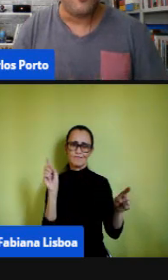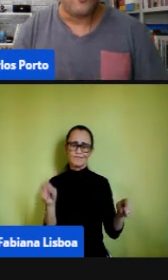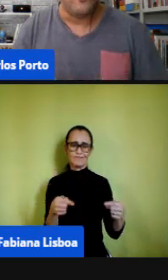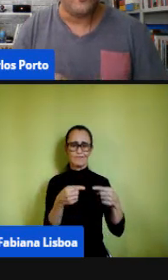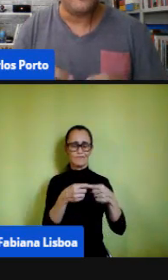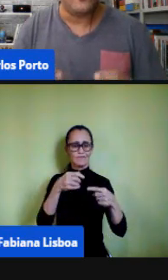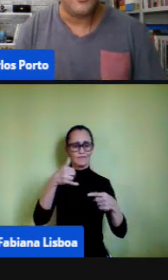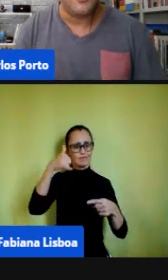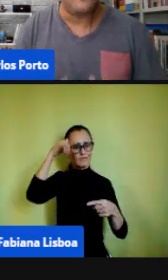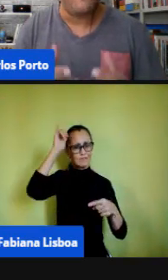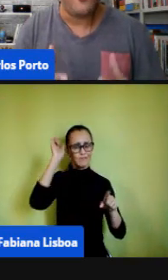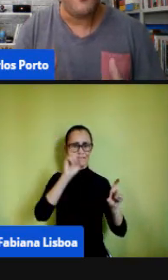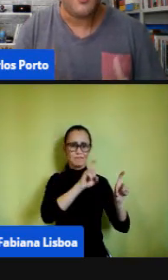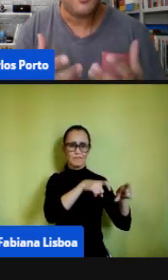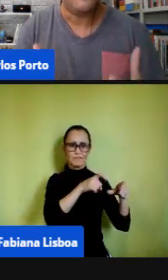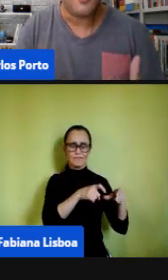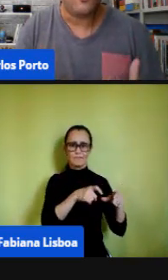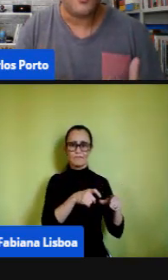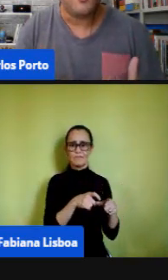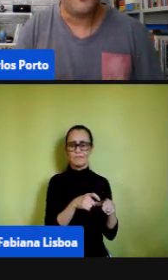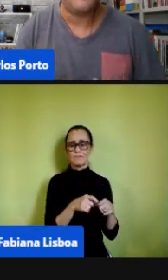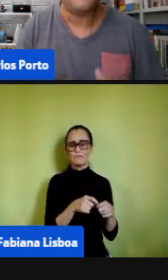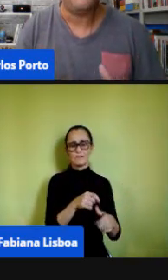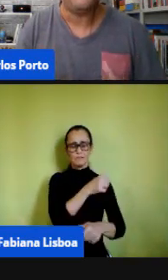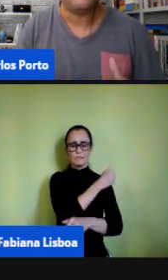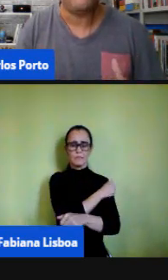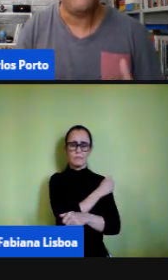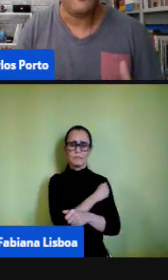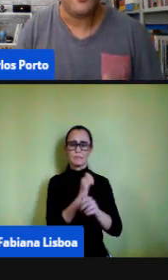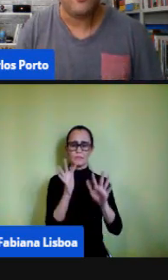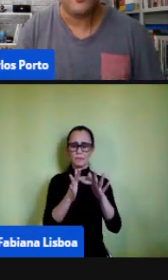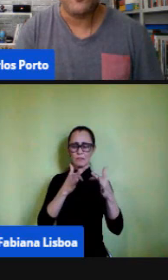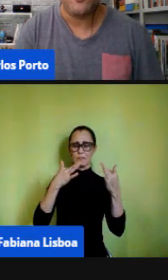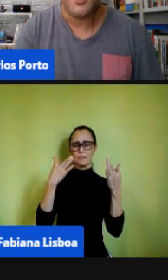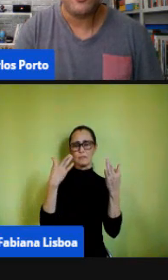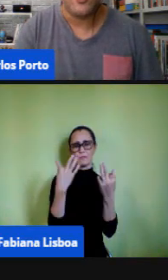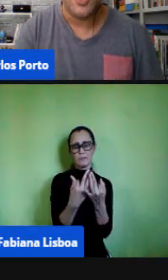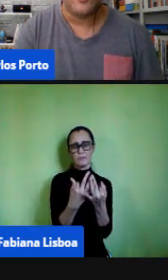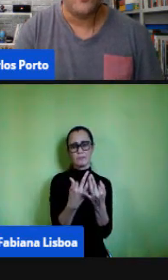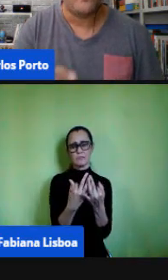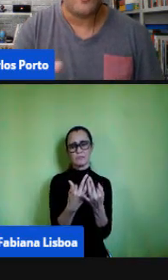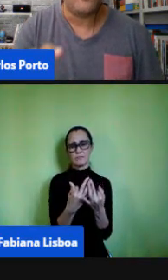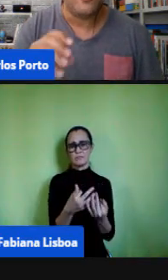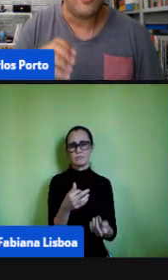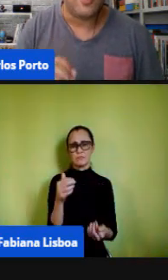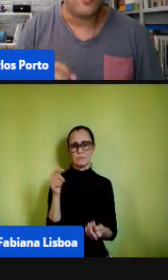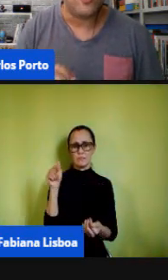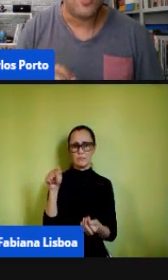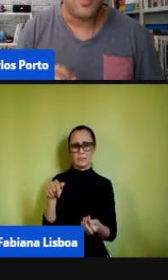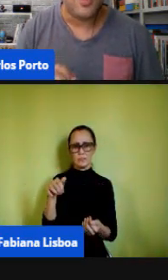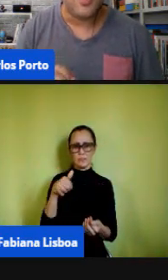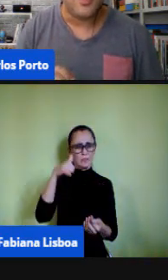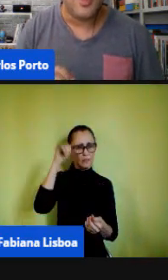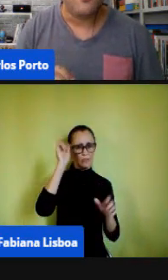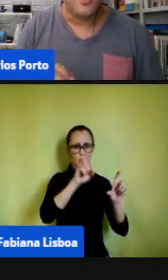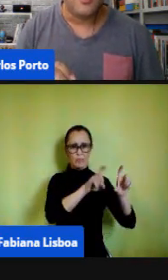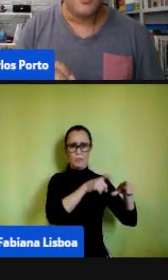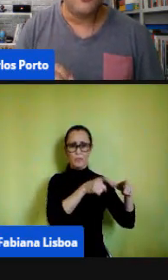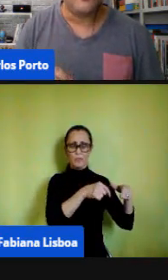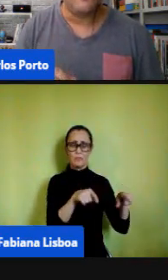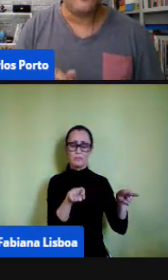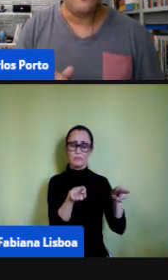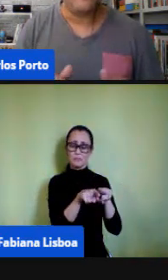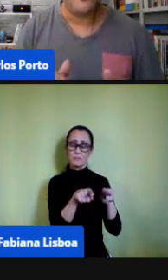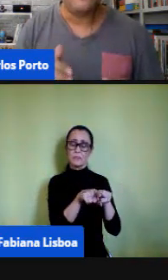que o estudante, a família que está no campo, ele também está vivenciando esse momento no qual nós estamos, né?